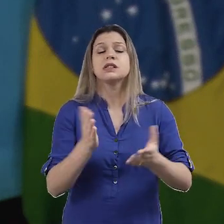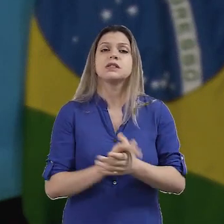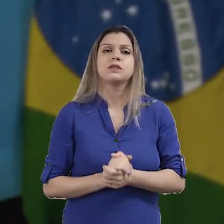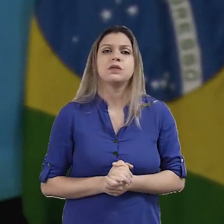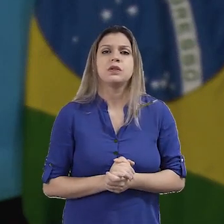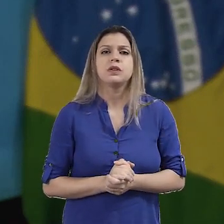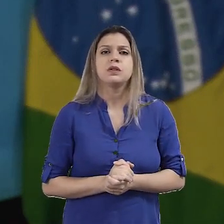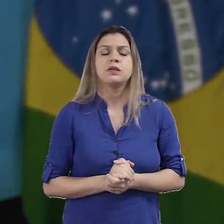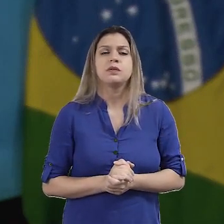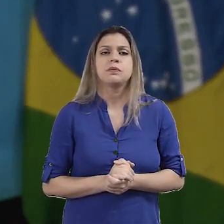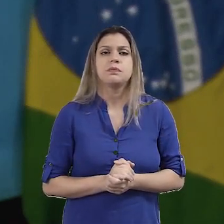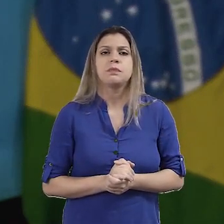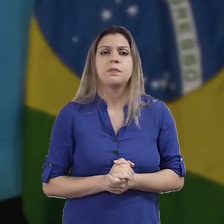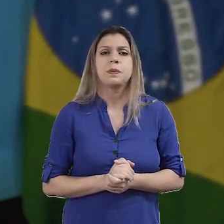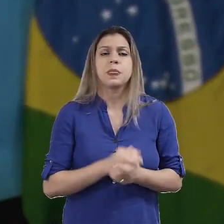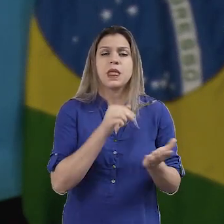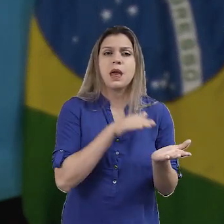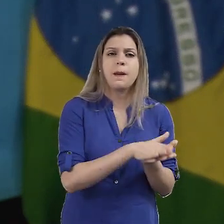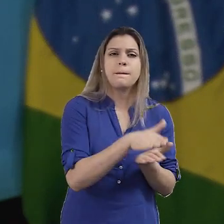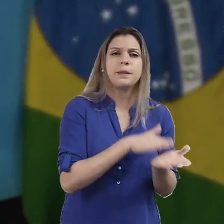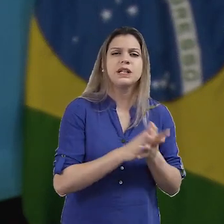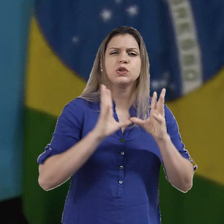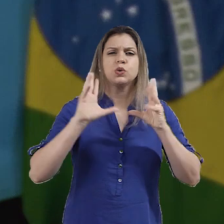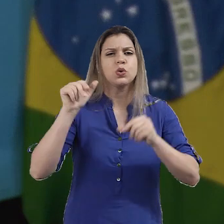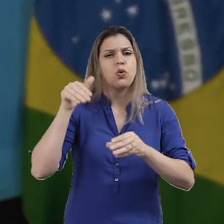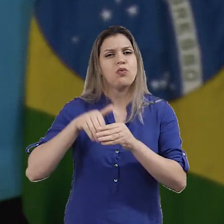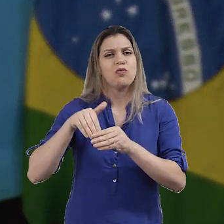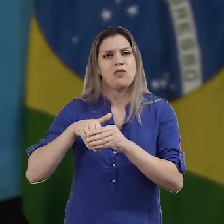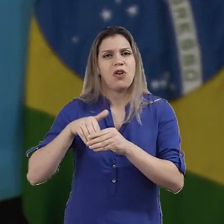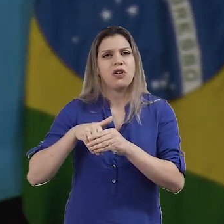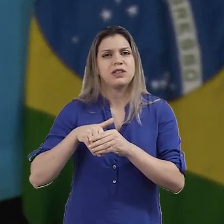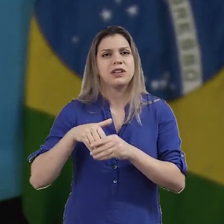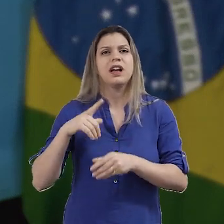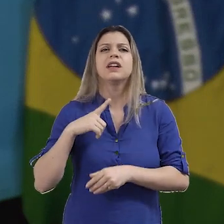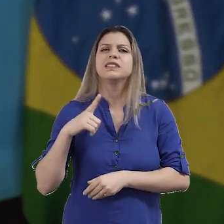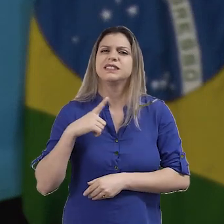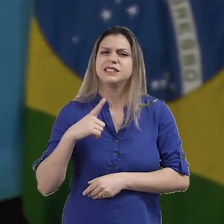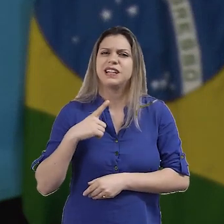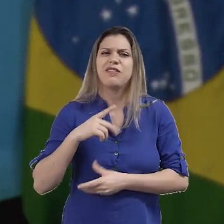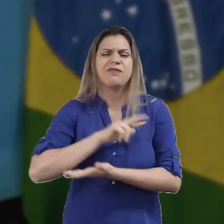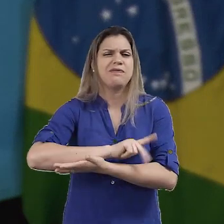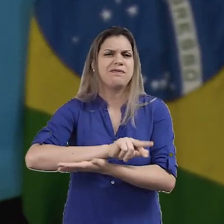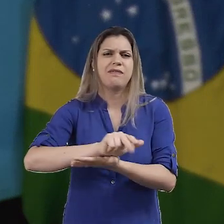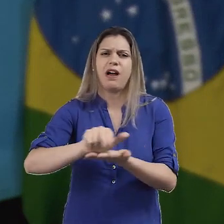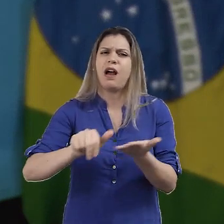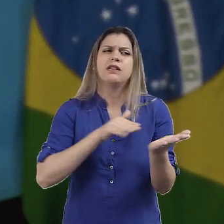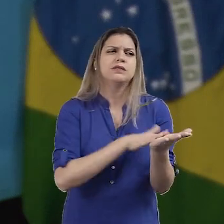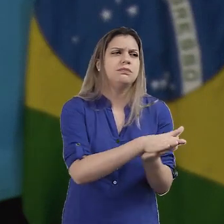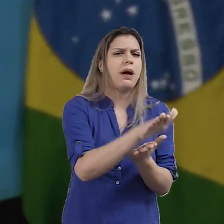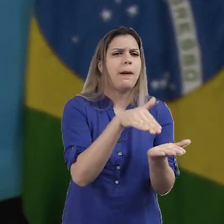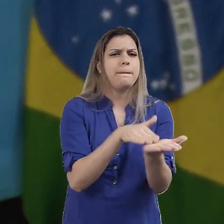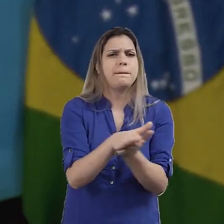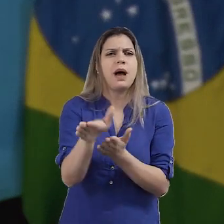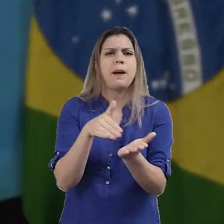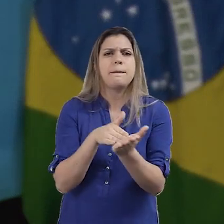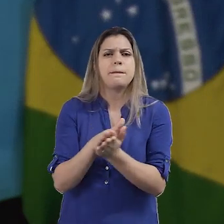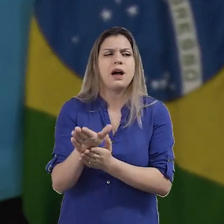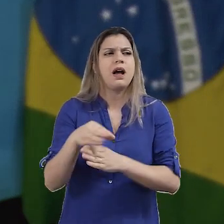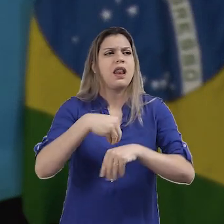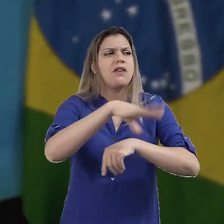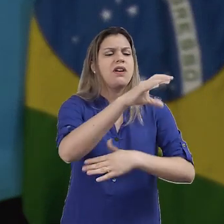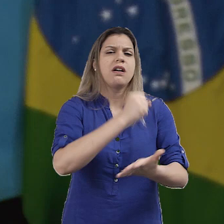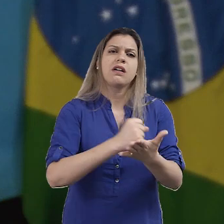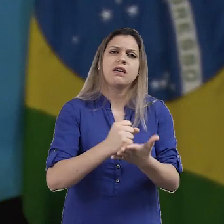licitações para fornecer para a gente os impressos da eleição. Então, como a gente sabe, nós temos muitos impressos que tem que encaminhar para os